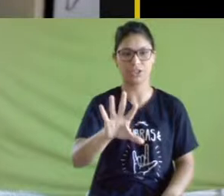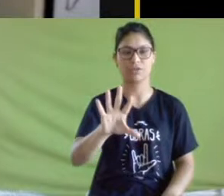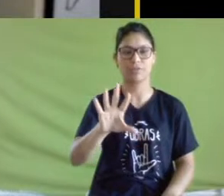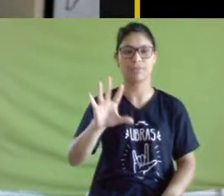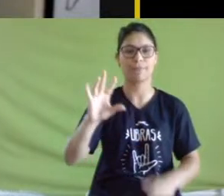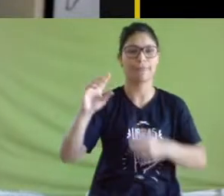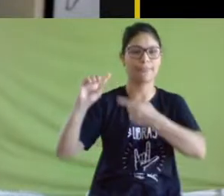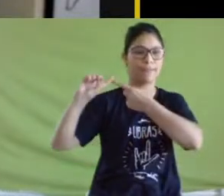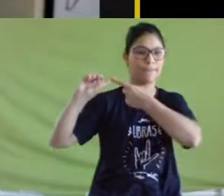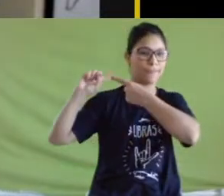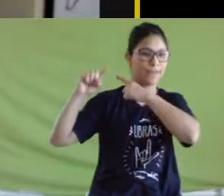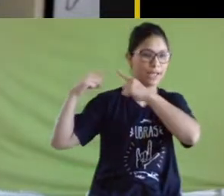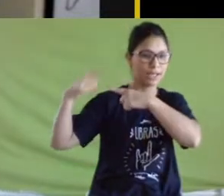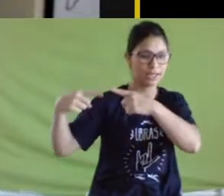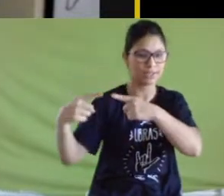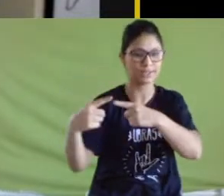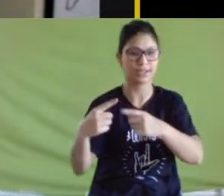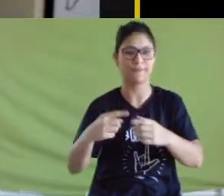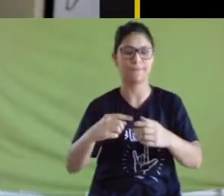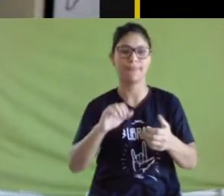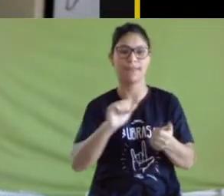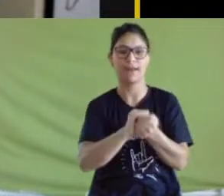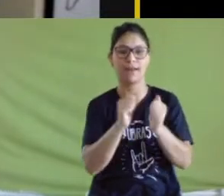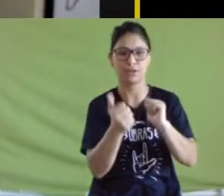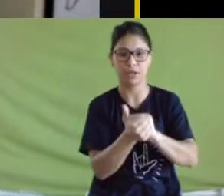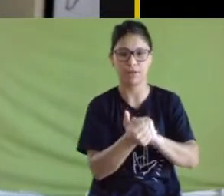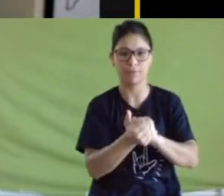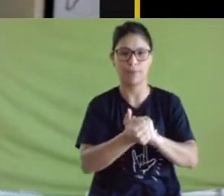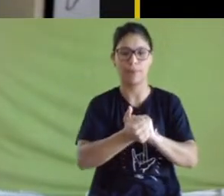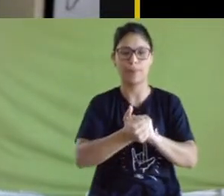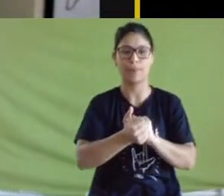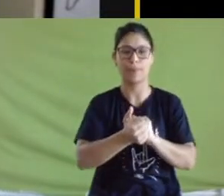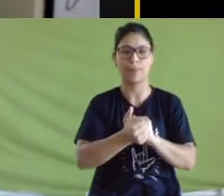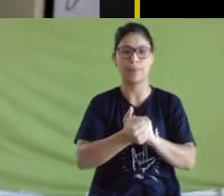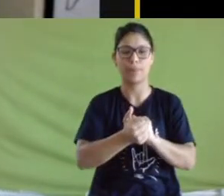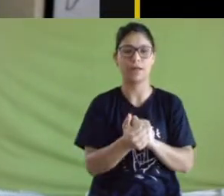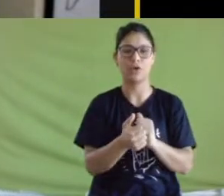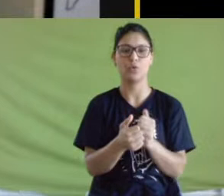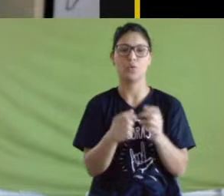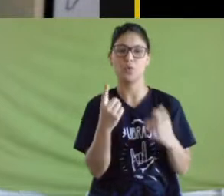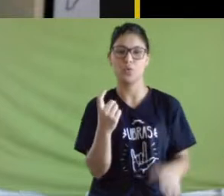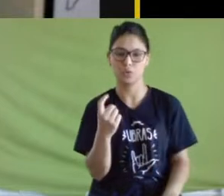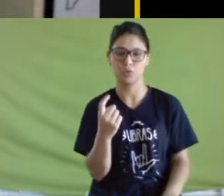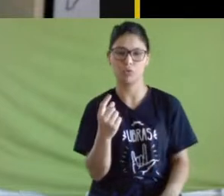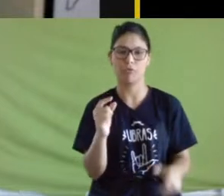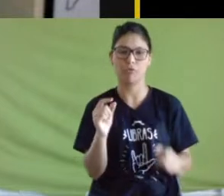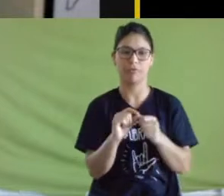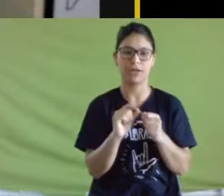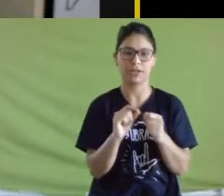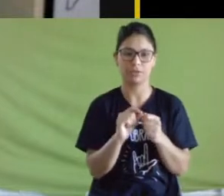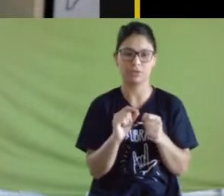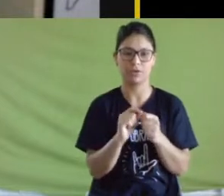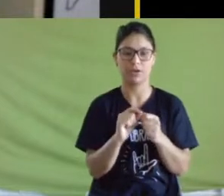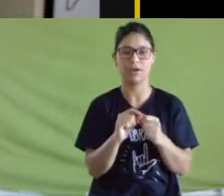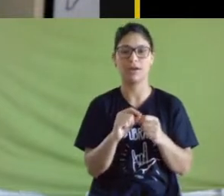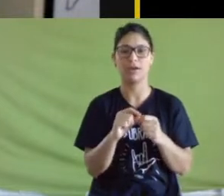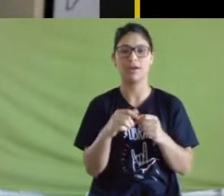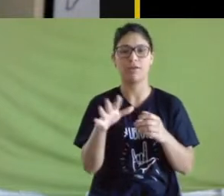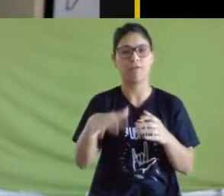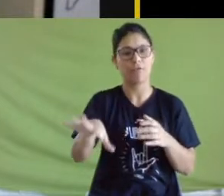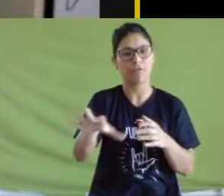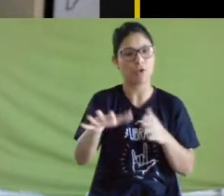grega-latina ela é adaptada no elogio fúnebre feito segundo uma vertente do